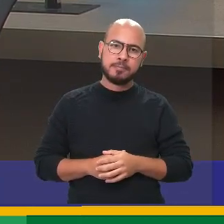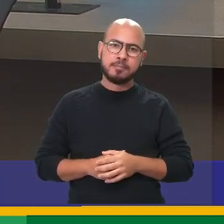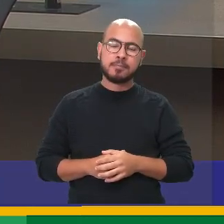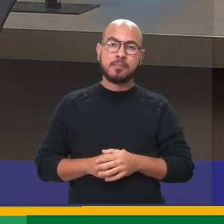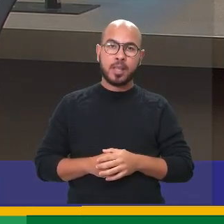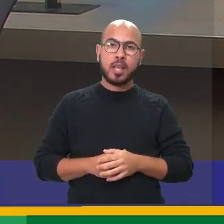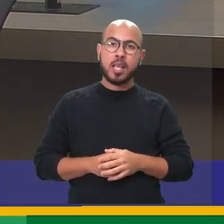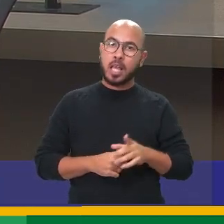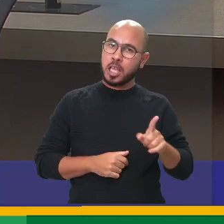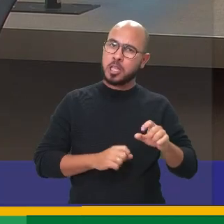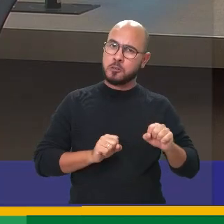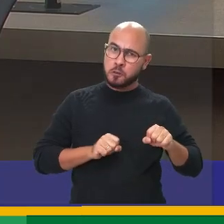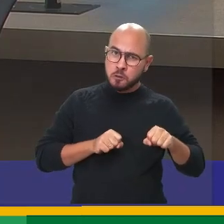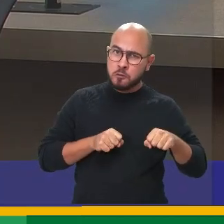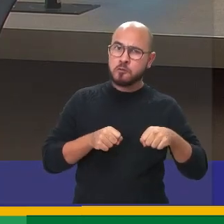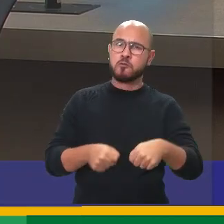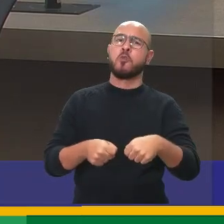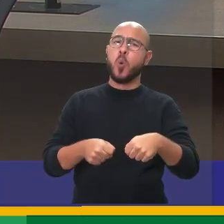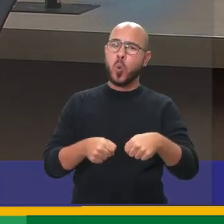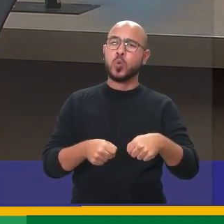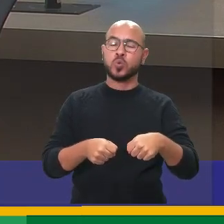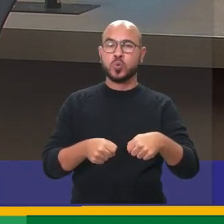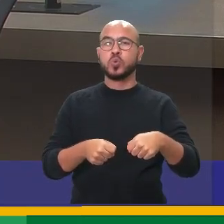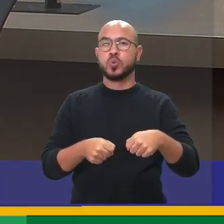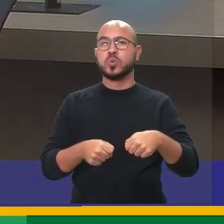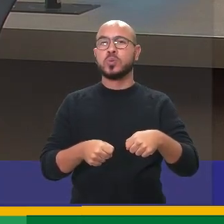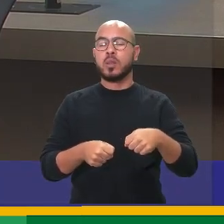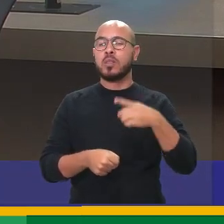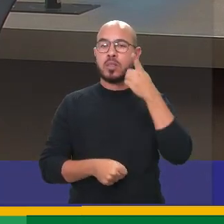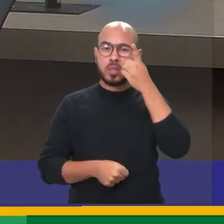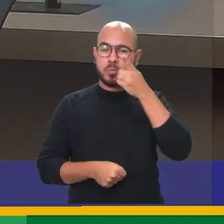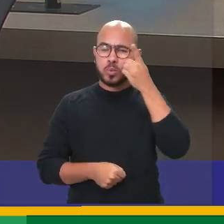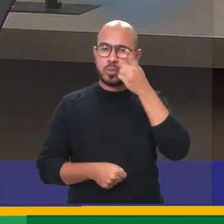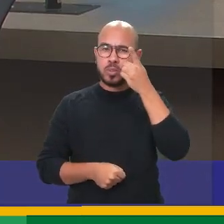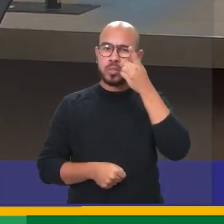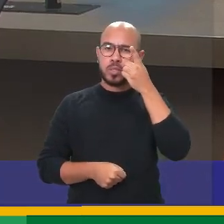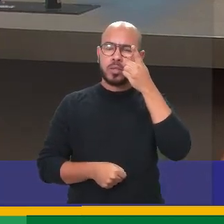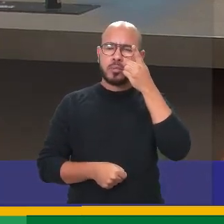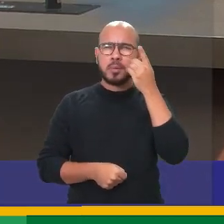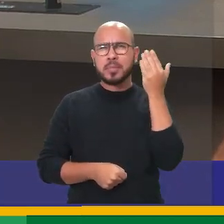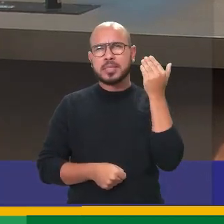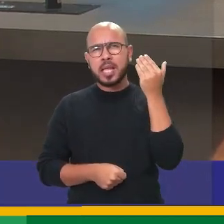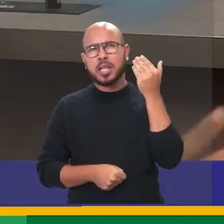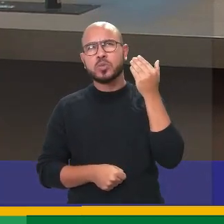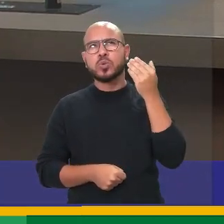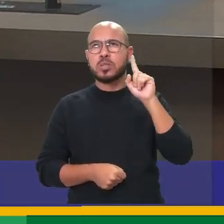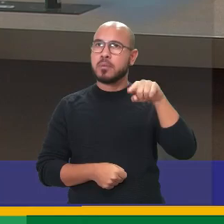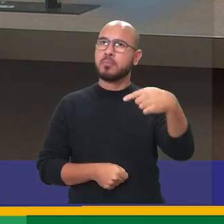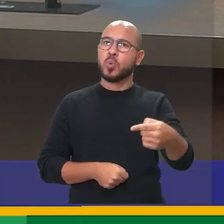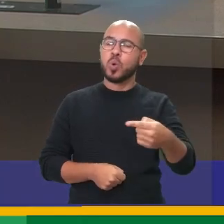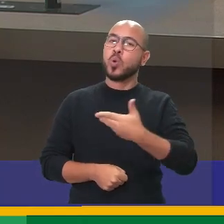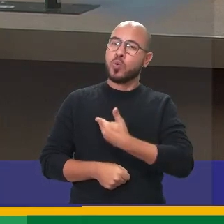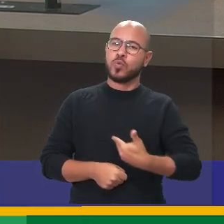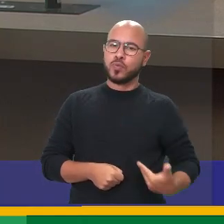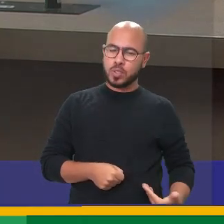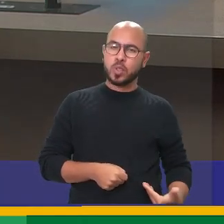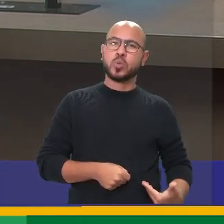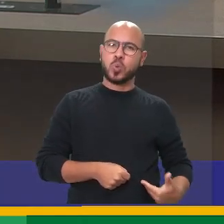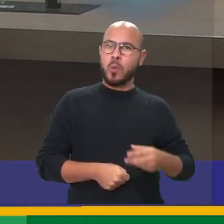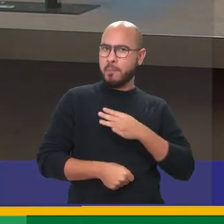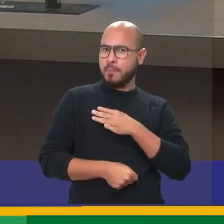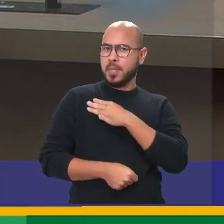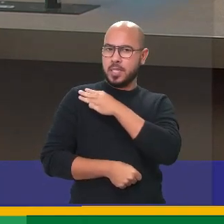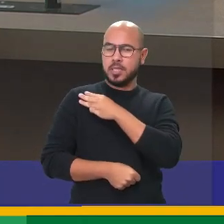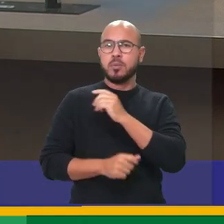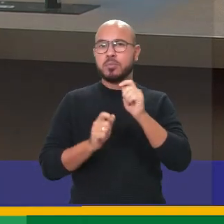empenho muito grande do deputado eh na época e depois governador de fazer junção